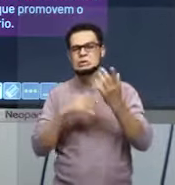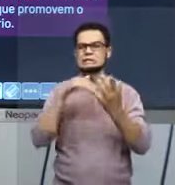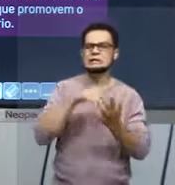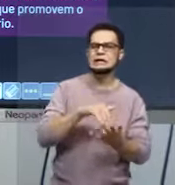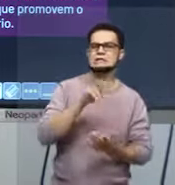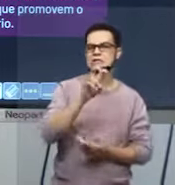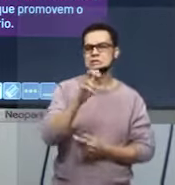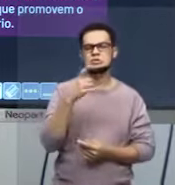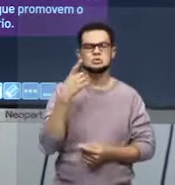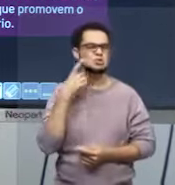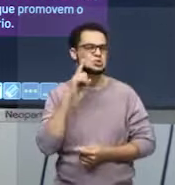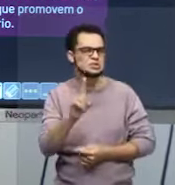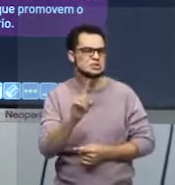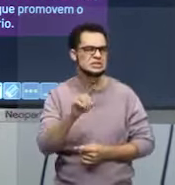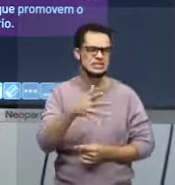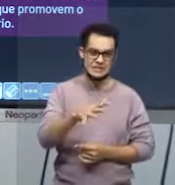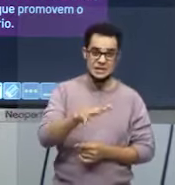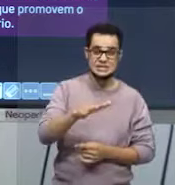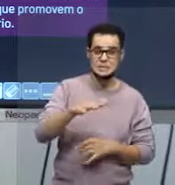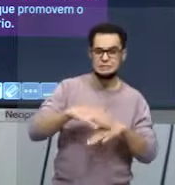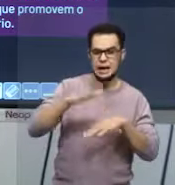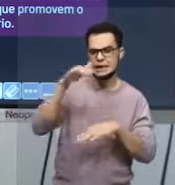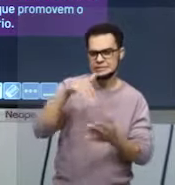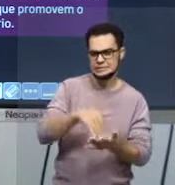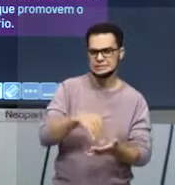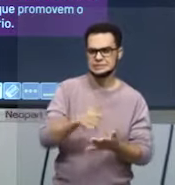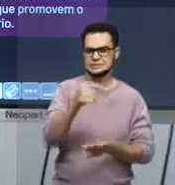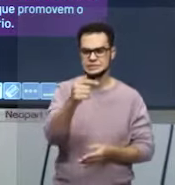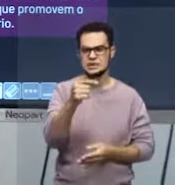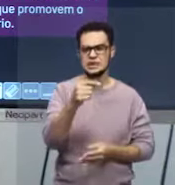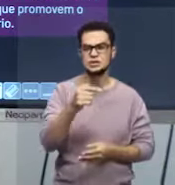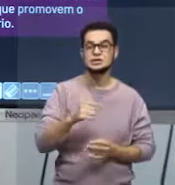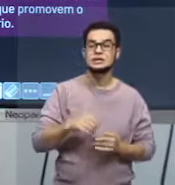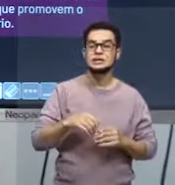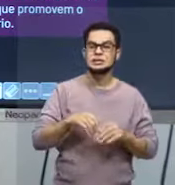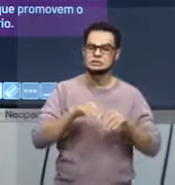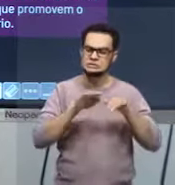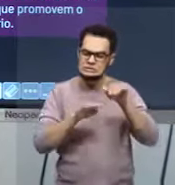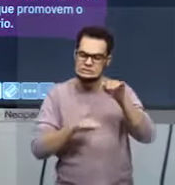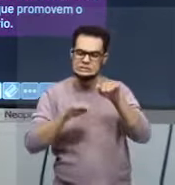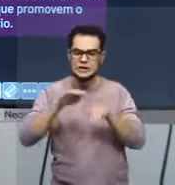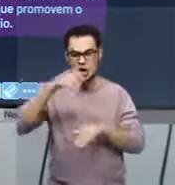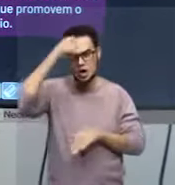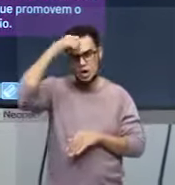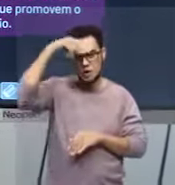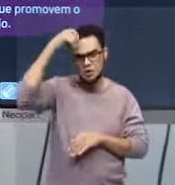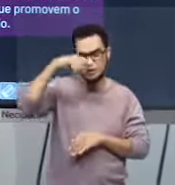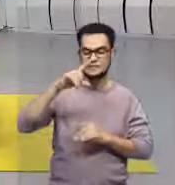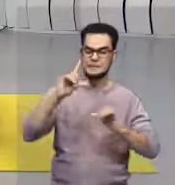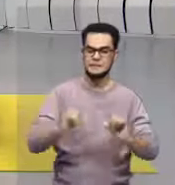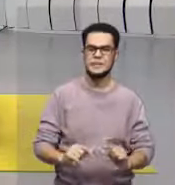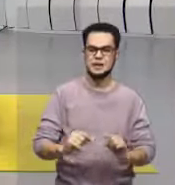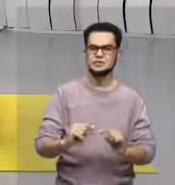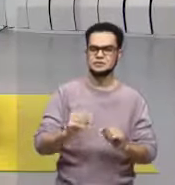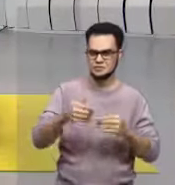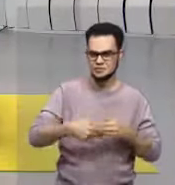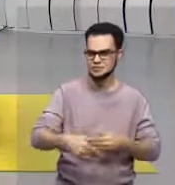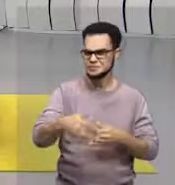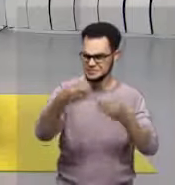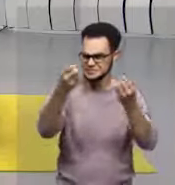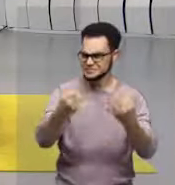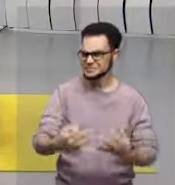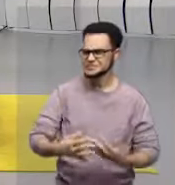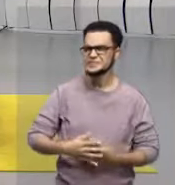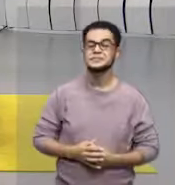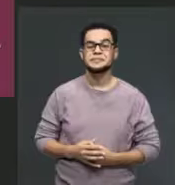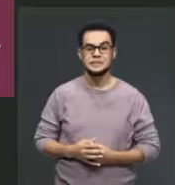variar até 7, depende, tá? E os níveis hormonais vão estar baixos nesse período, vou explicar direitinho aqui para frente. Nós temos